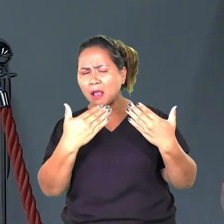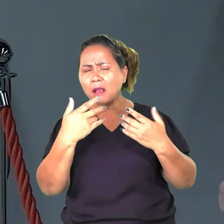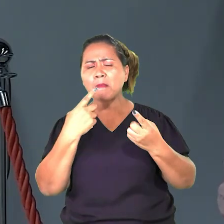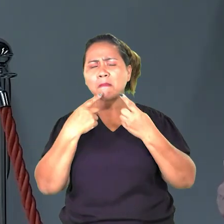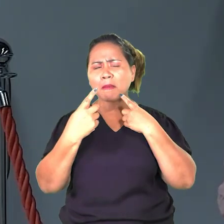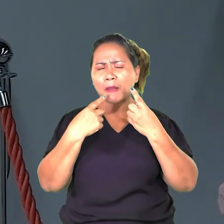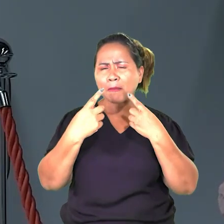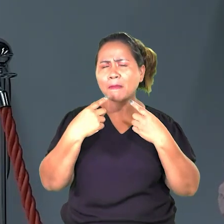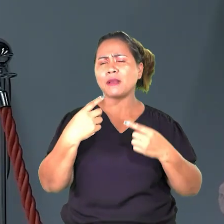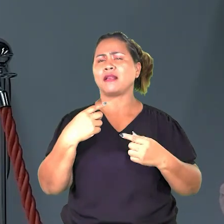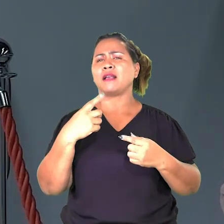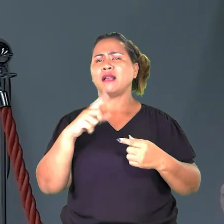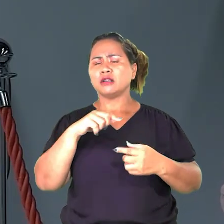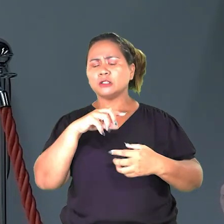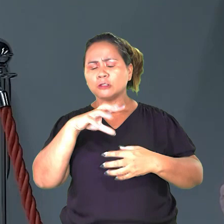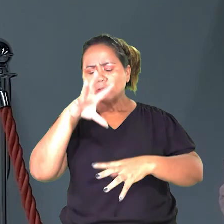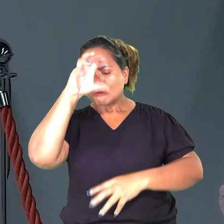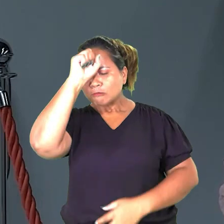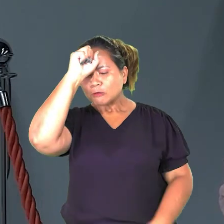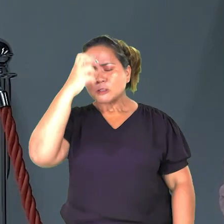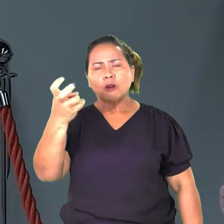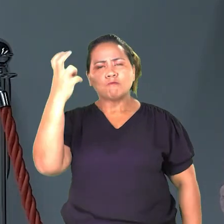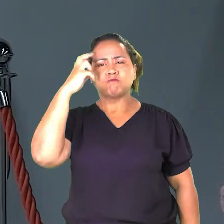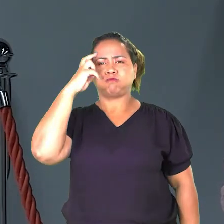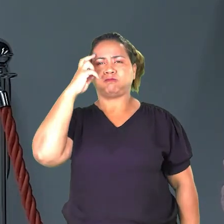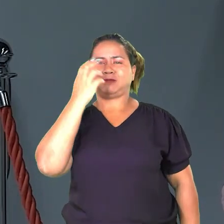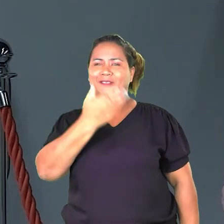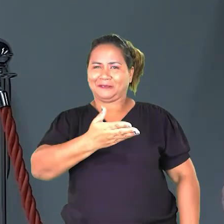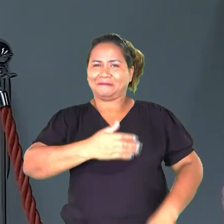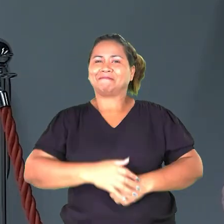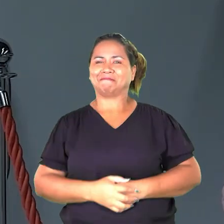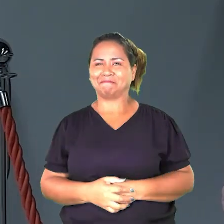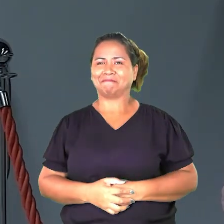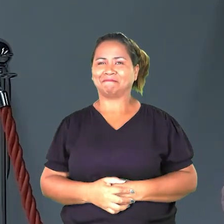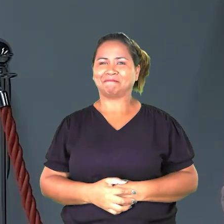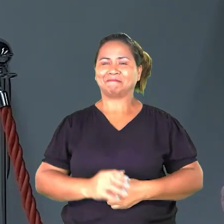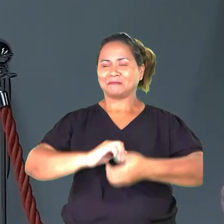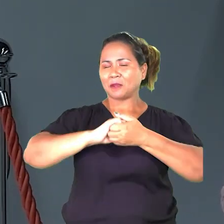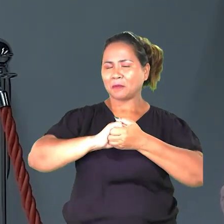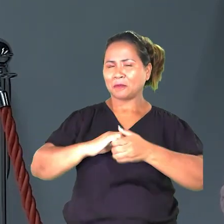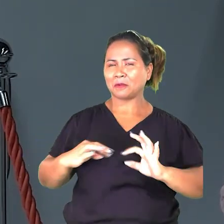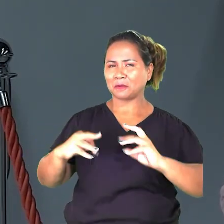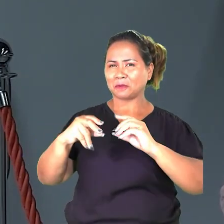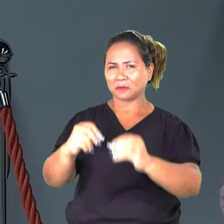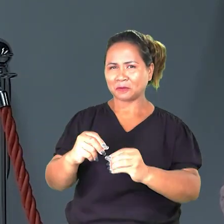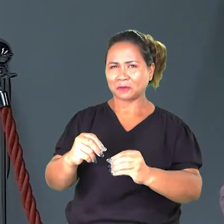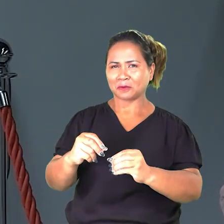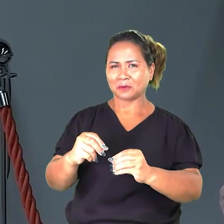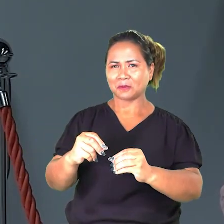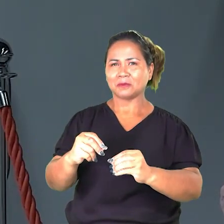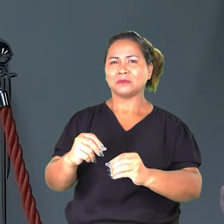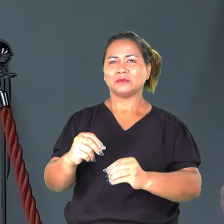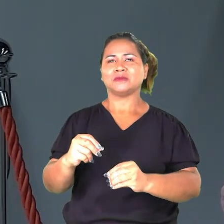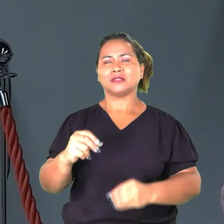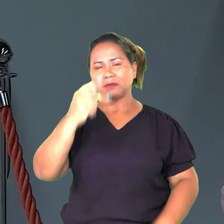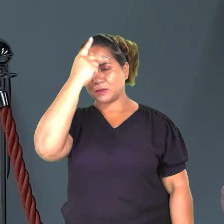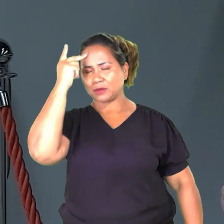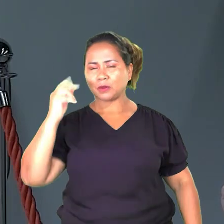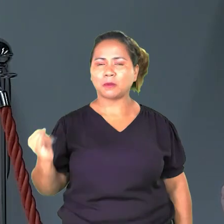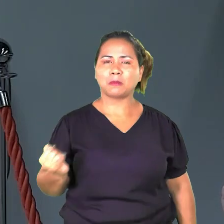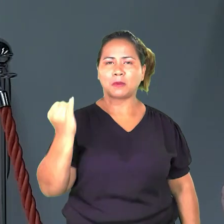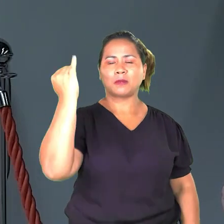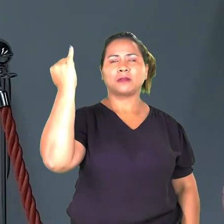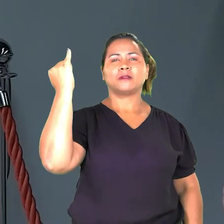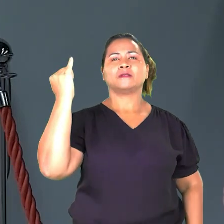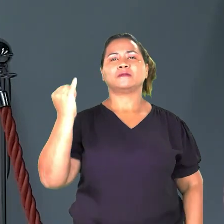sempre uma aula de cultura, qualquer conversa com o inesquecível Paulo Bonfim.